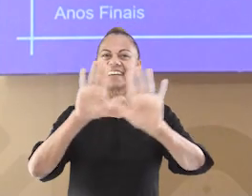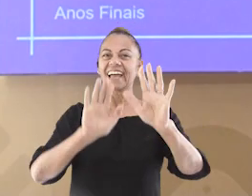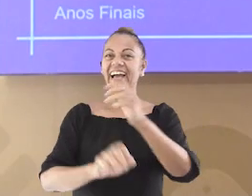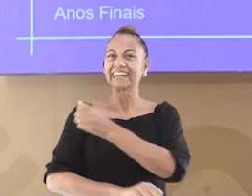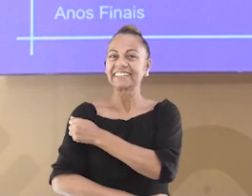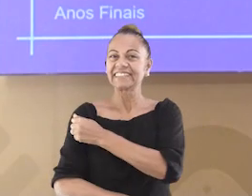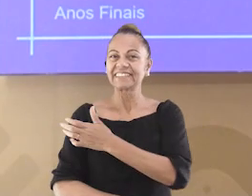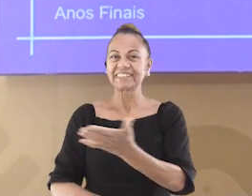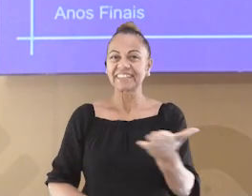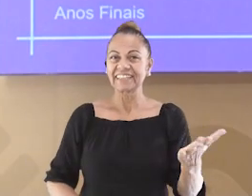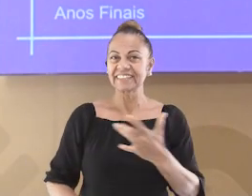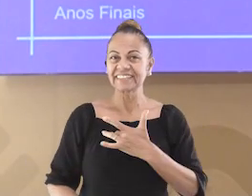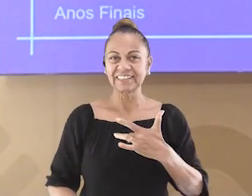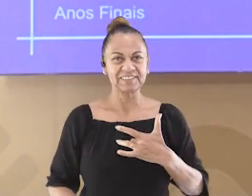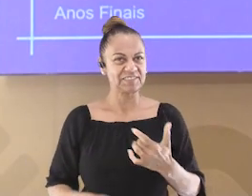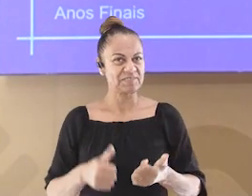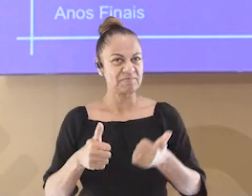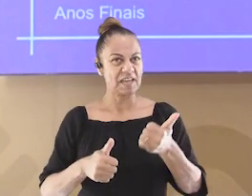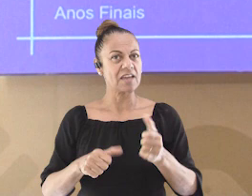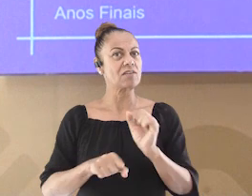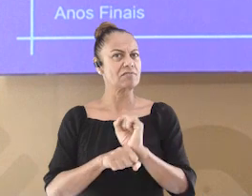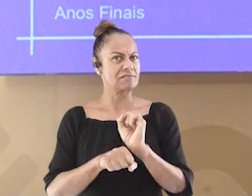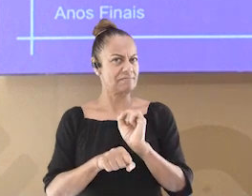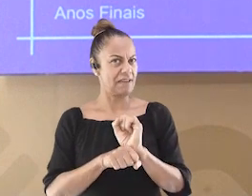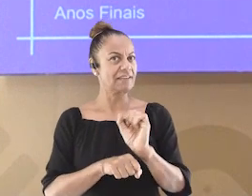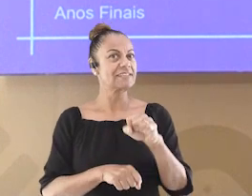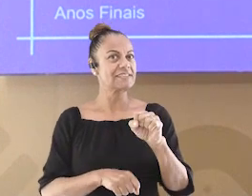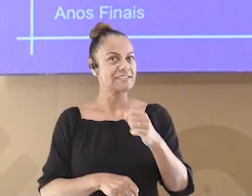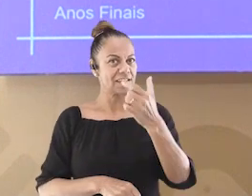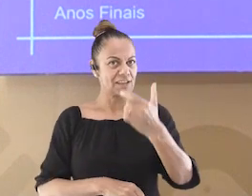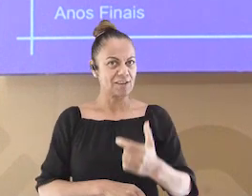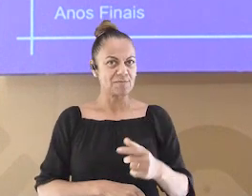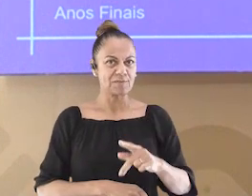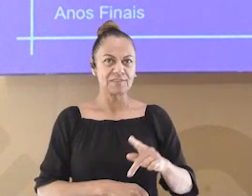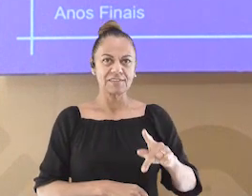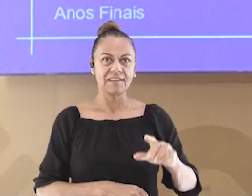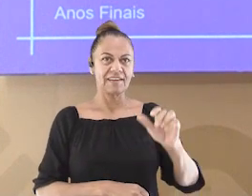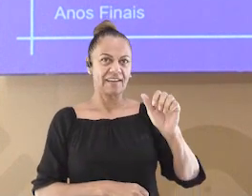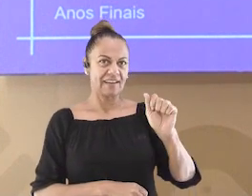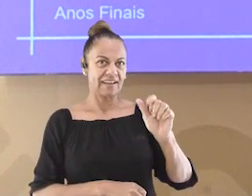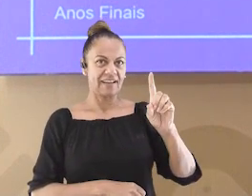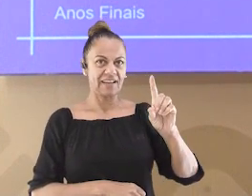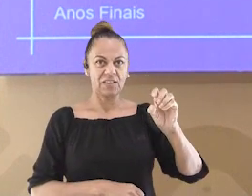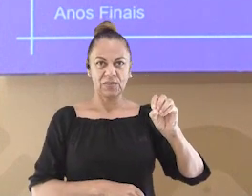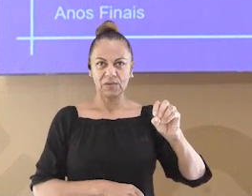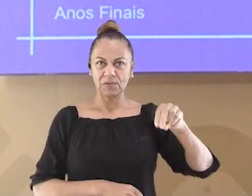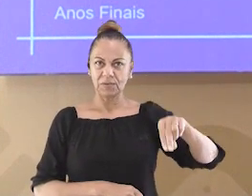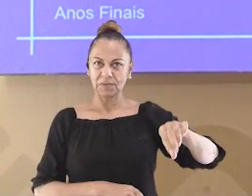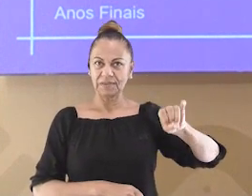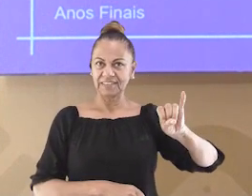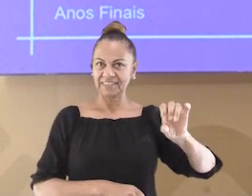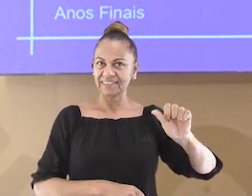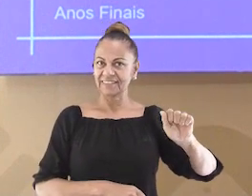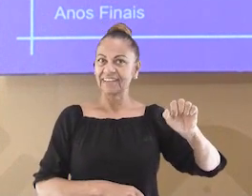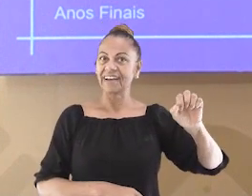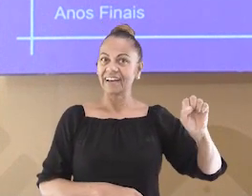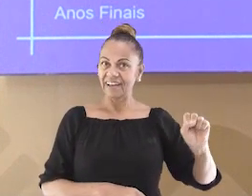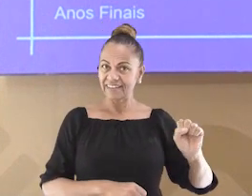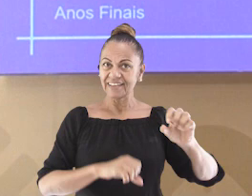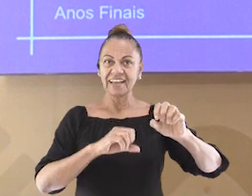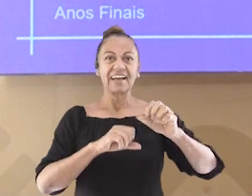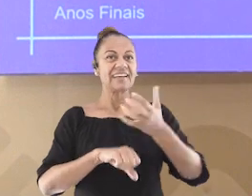Olá, estudante! Está tudo bem com vocês? Eu espero que sim. Eu sou o professor Adonias, da disciplina de ensino